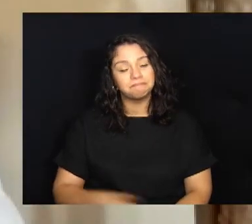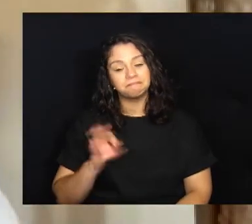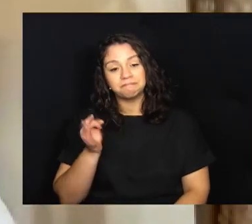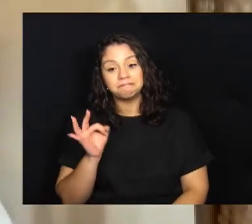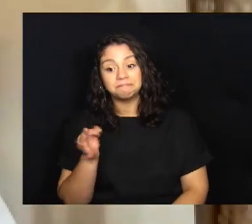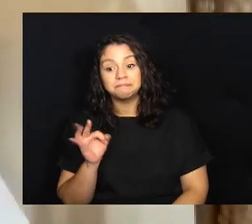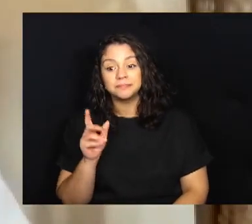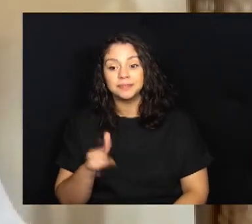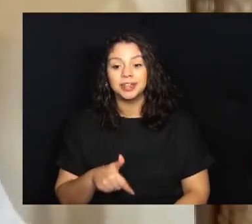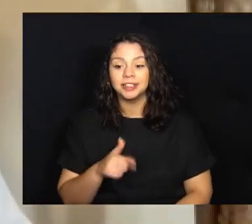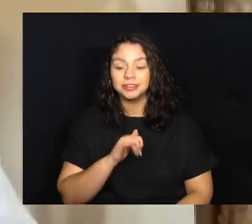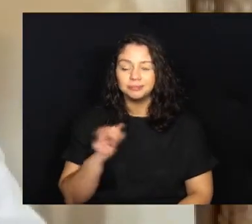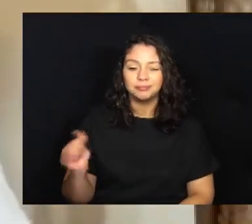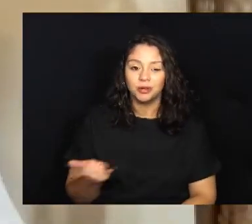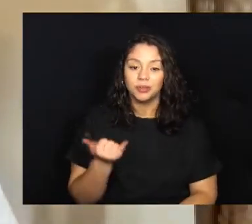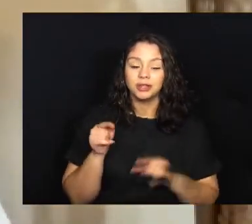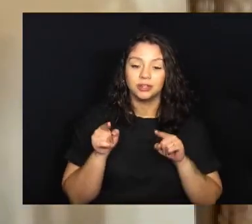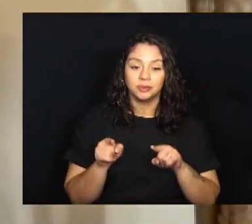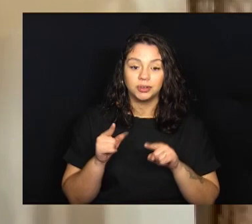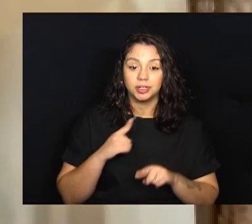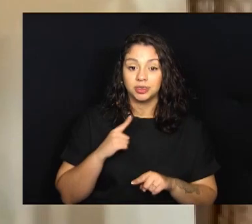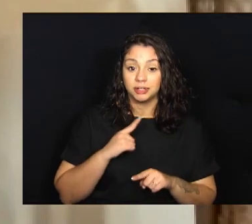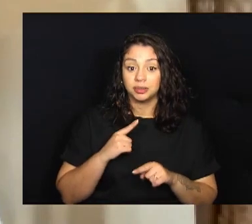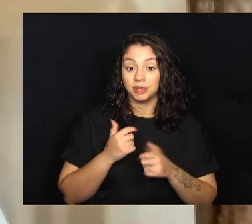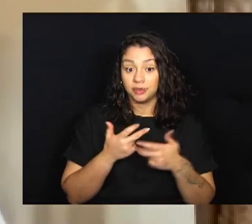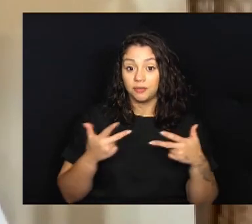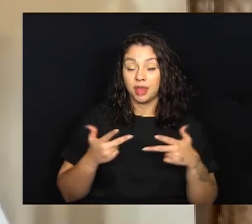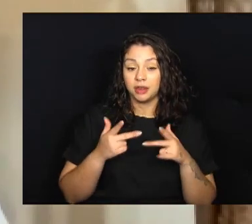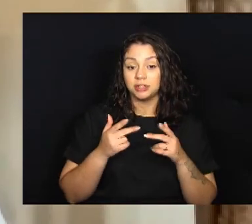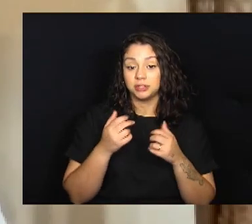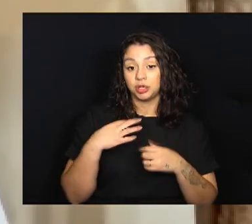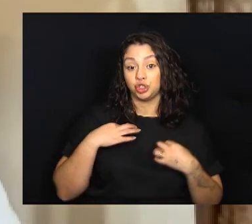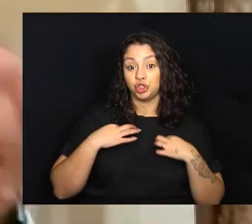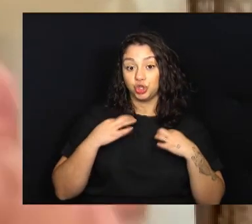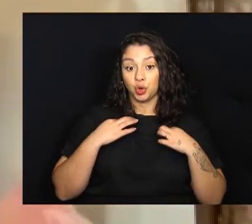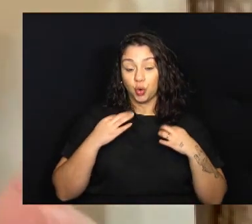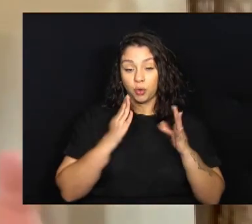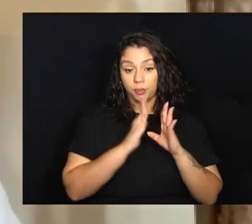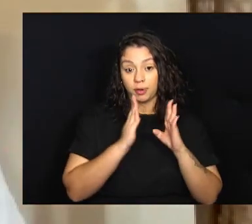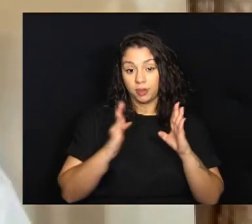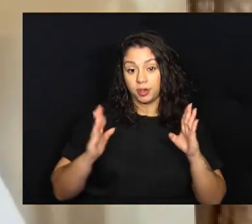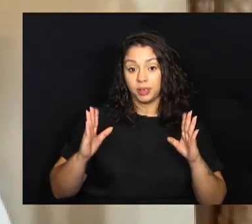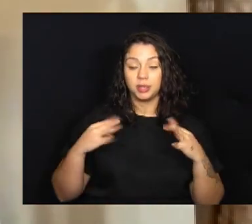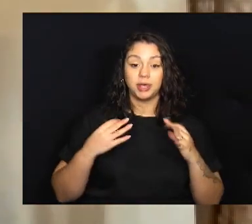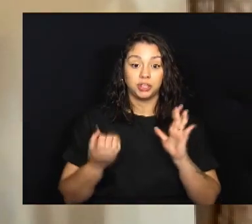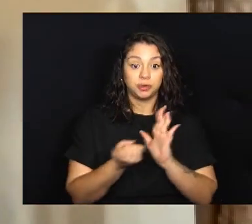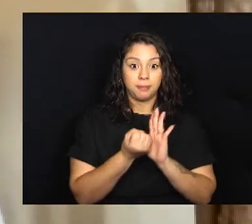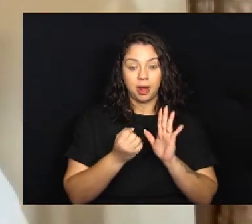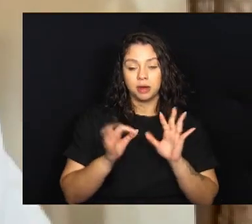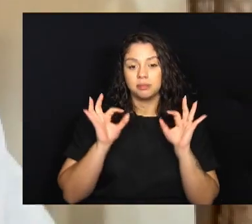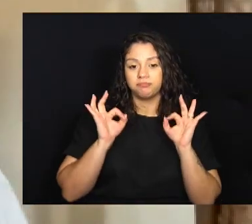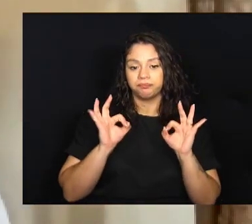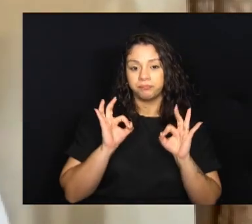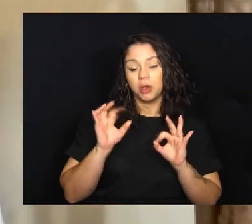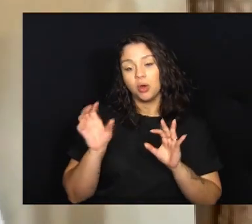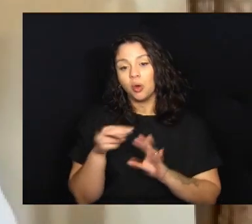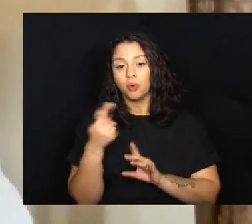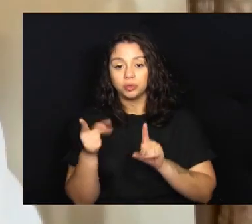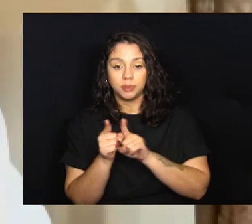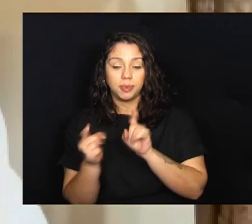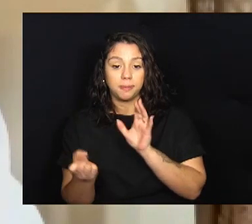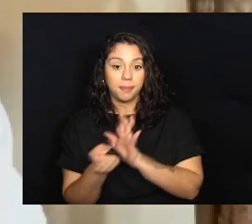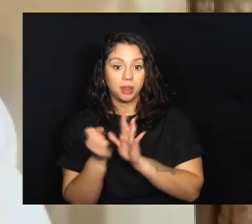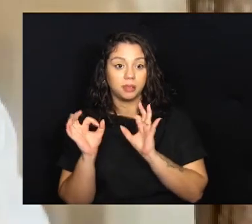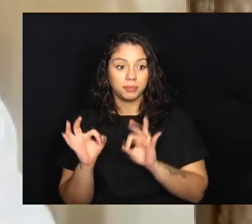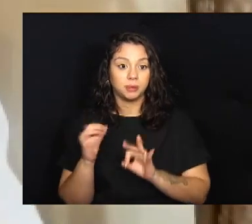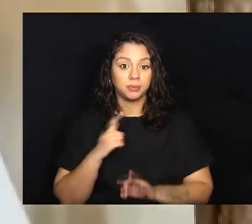Exatamente. E pegando esse gancho, existem muitos brechós, desde marcas de luxo a marcas normais, que faturam